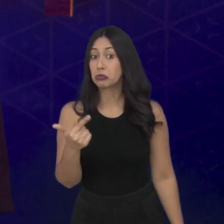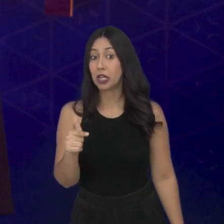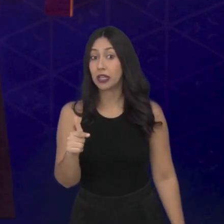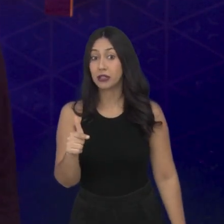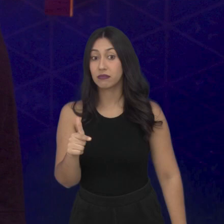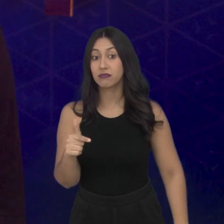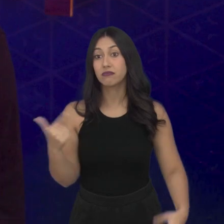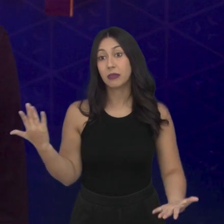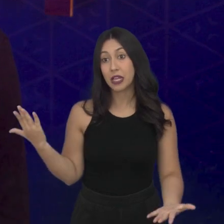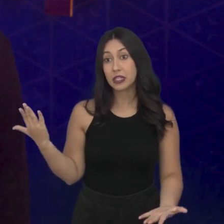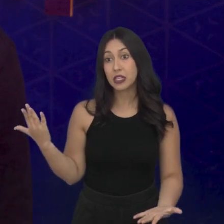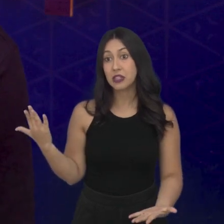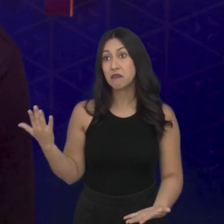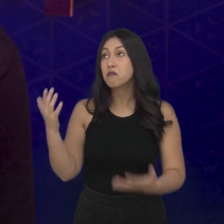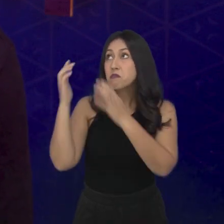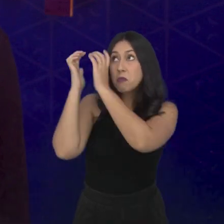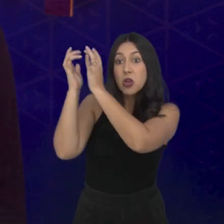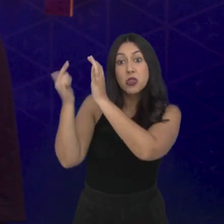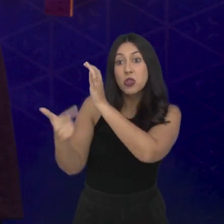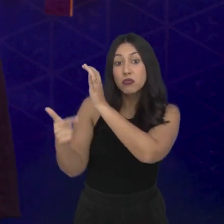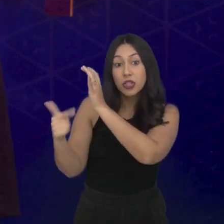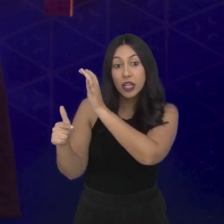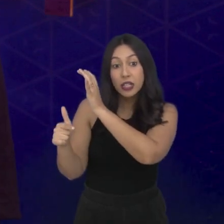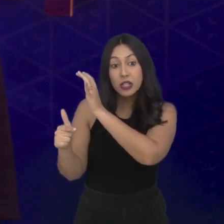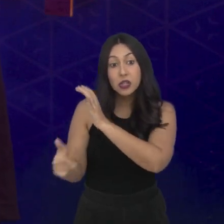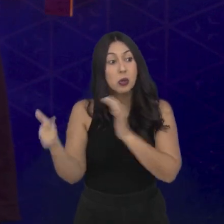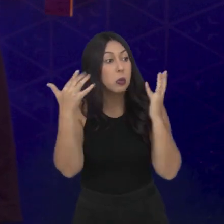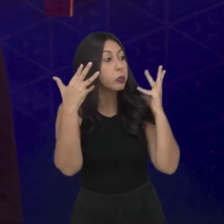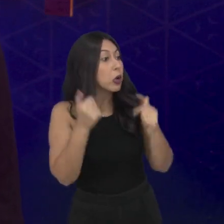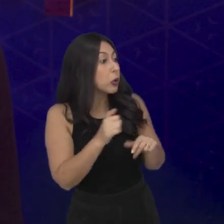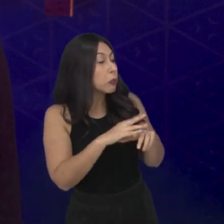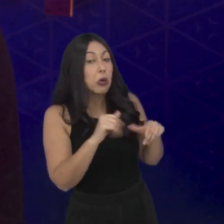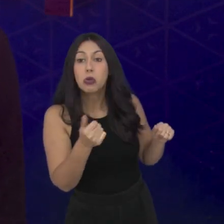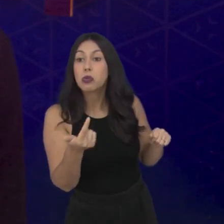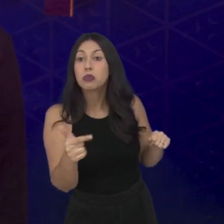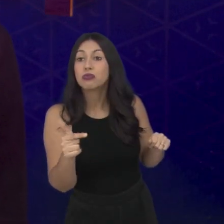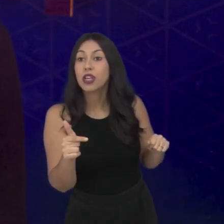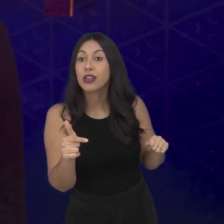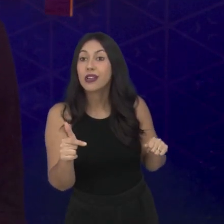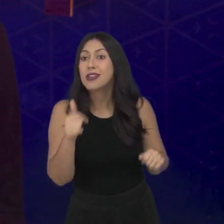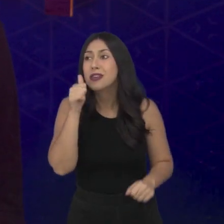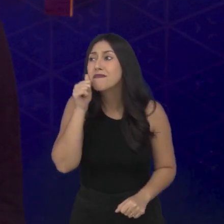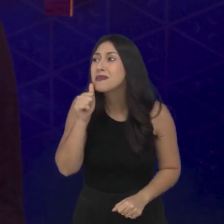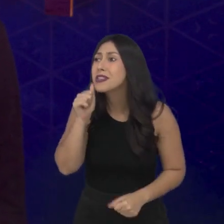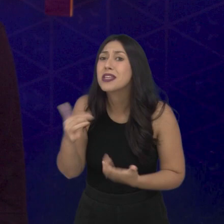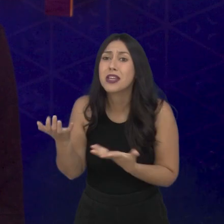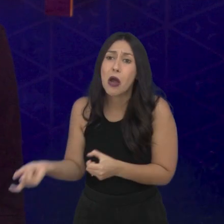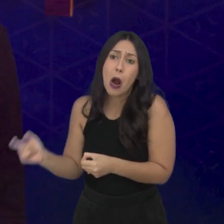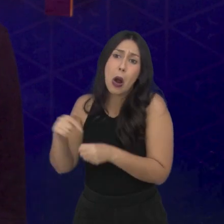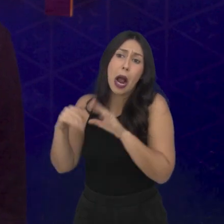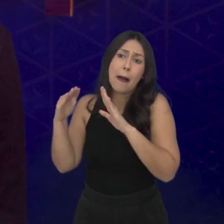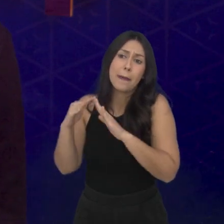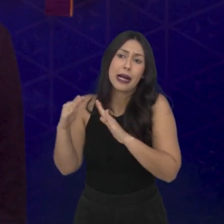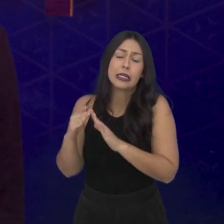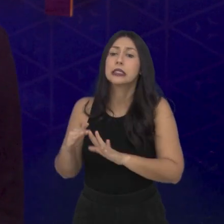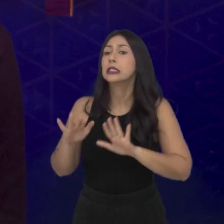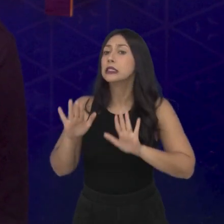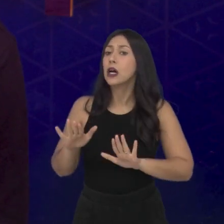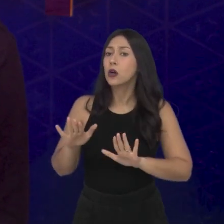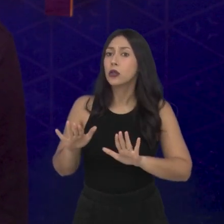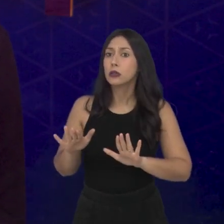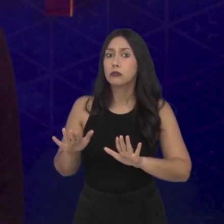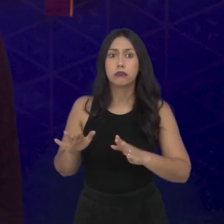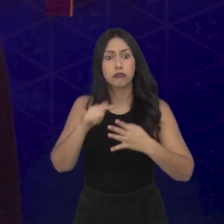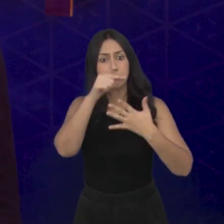Espantalho não tem o cérebro, o Leão não tem a cura. E a Dorothy quer voltar para casa. Então tá todo mundo precisando